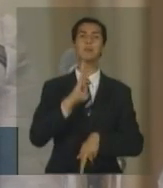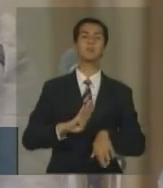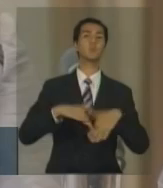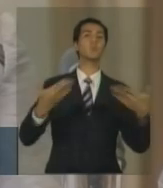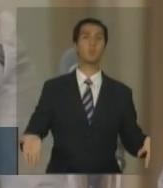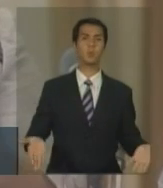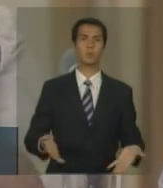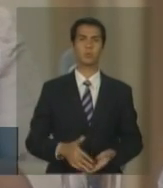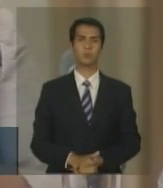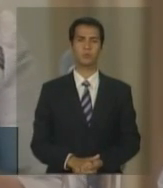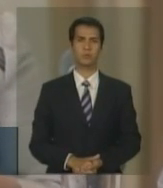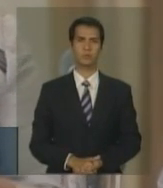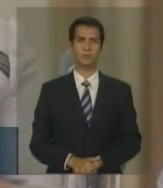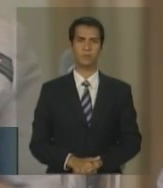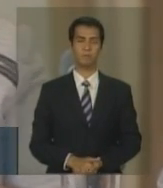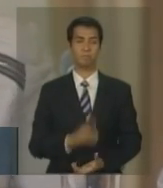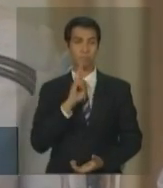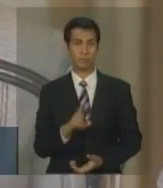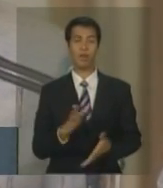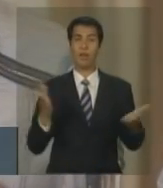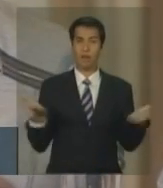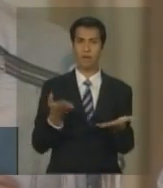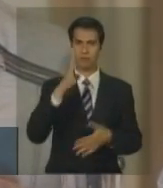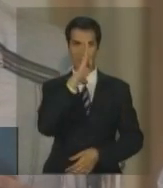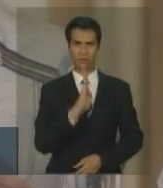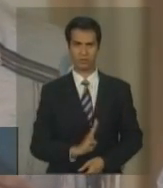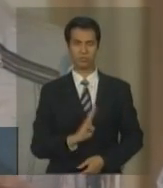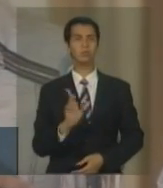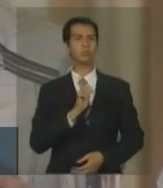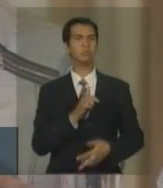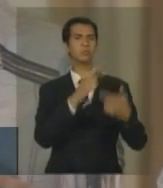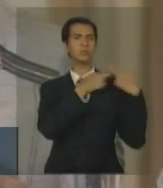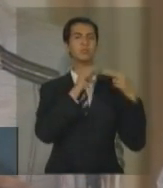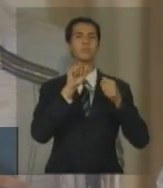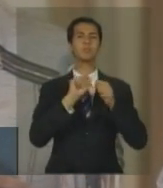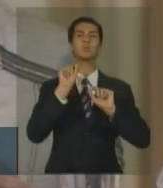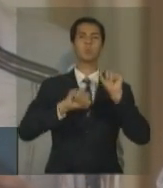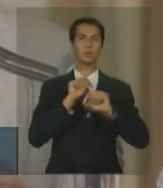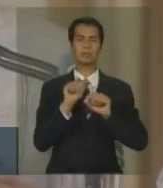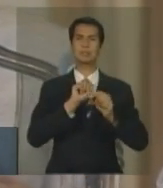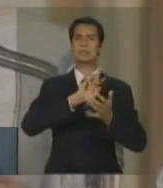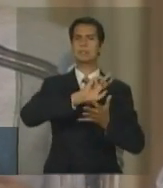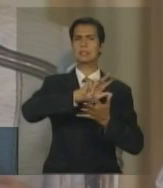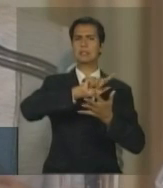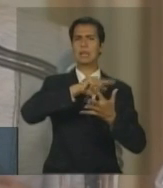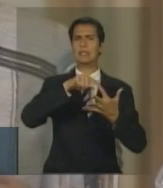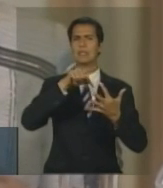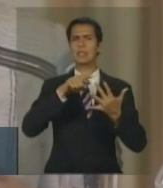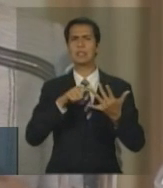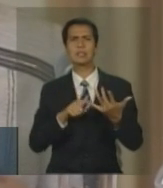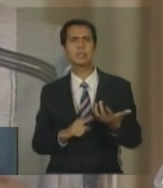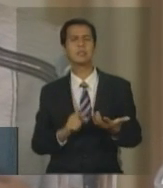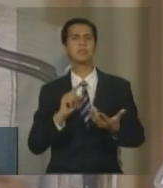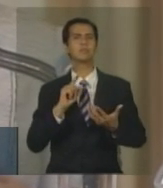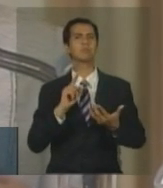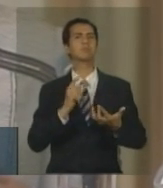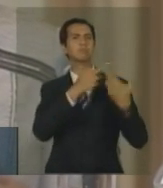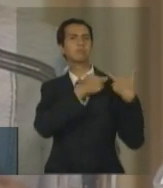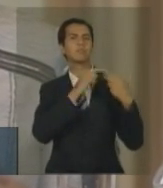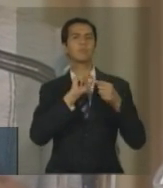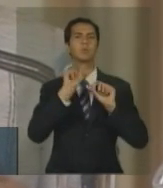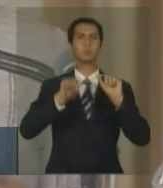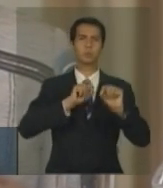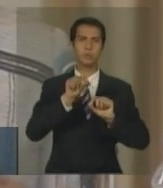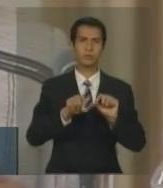Brasil está naquela situação em que ele pode desempenhar vários papéis. O primeiro papel